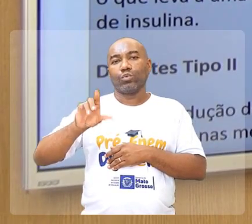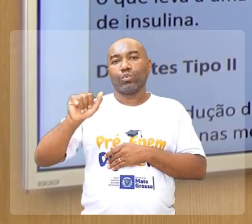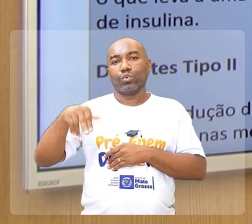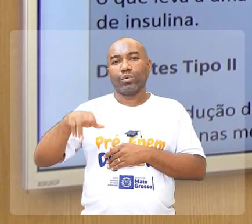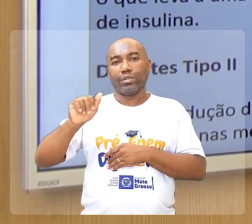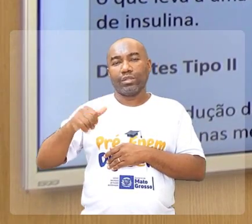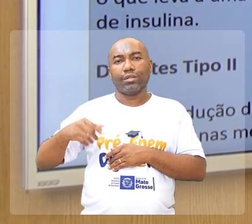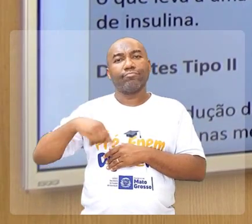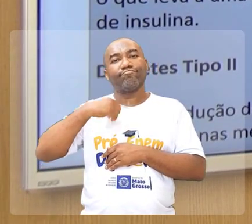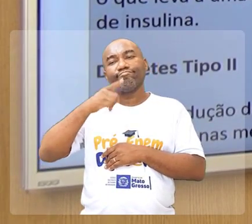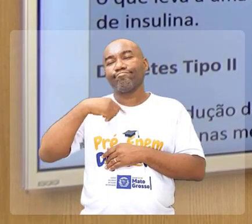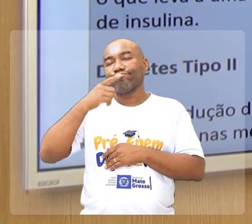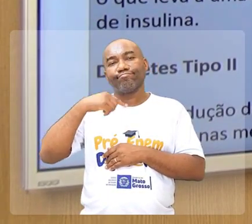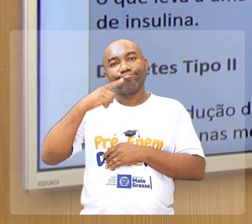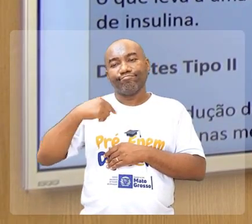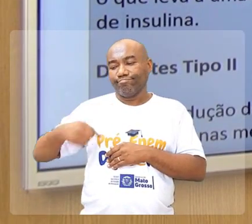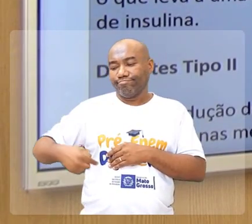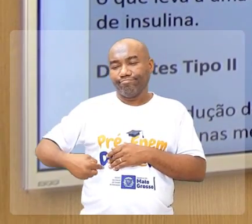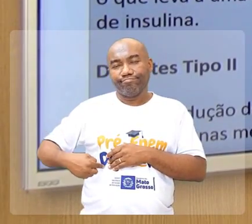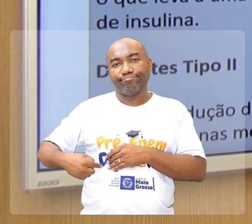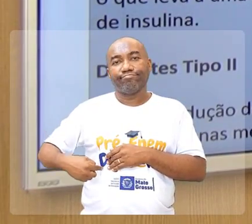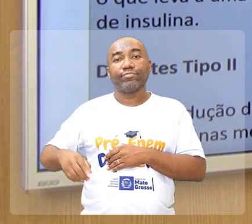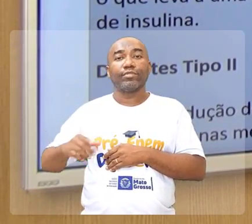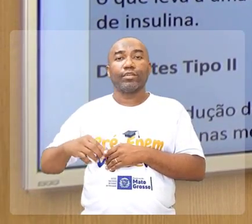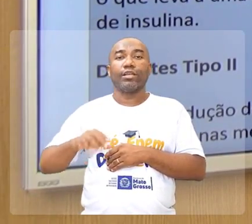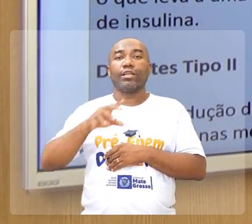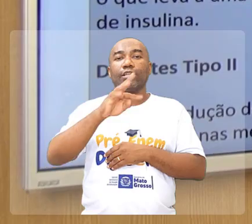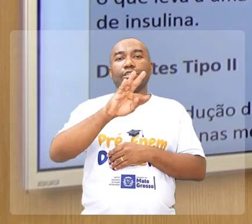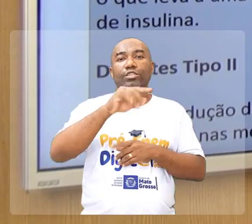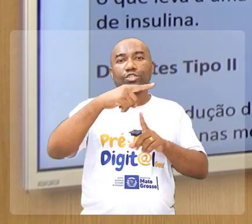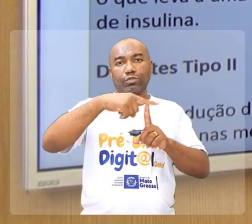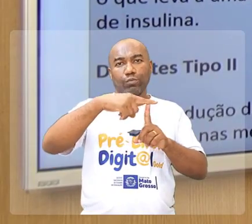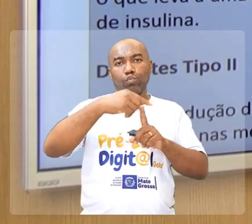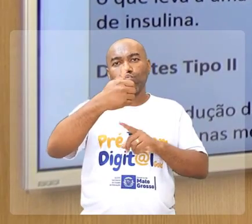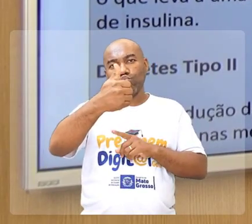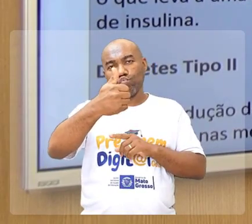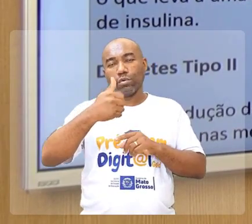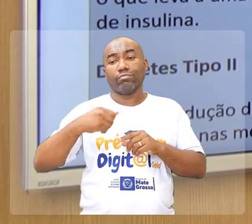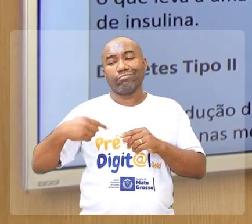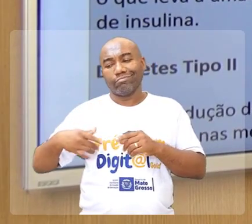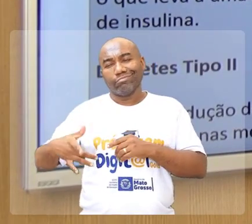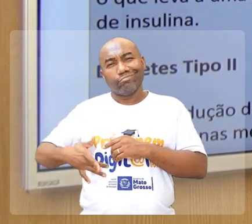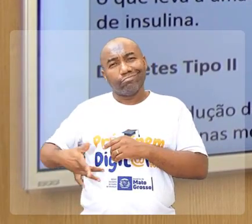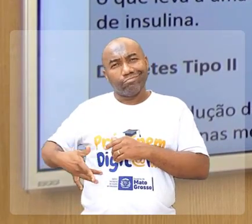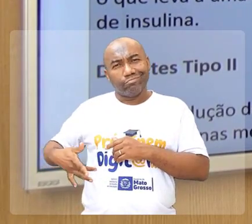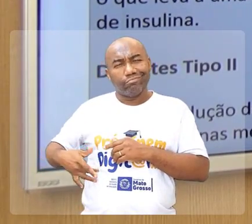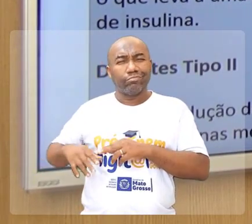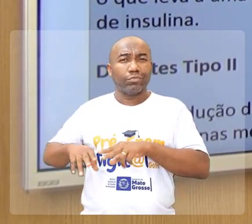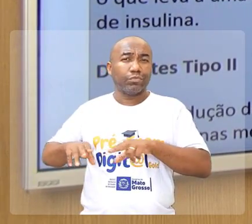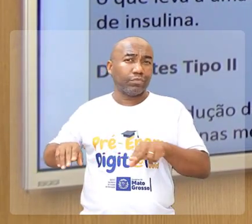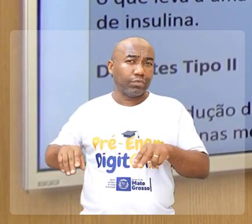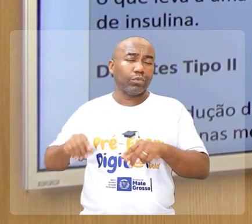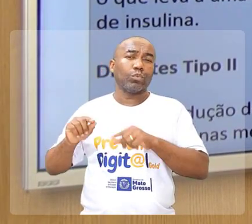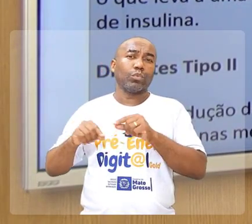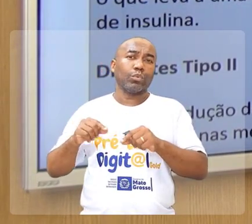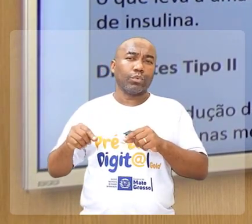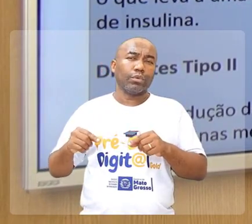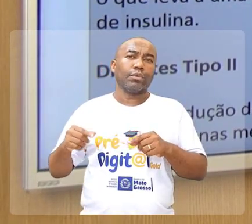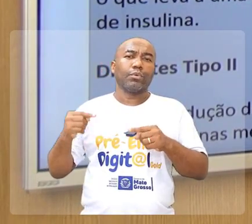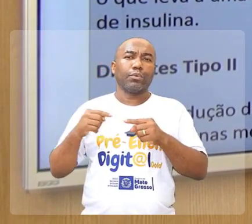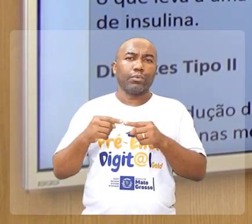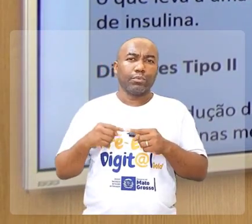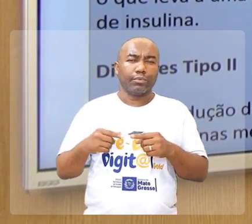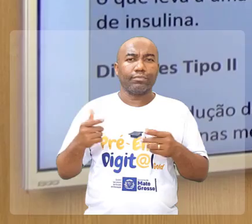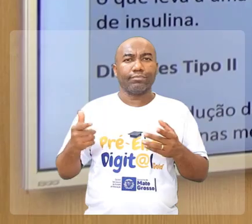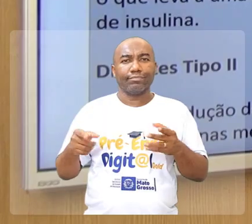quantidade correta. Essa é a tipo 1. Então, normalmente, ela começa a dar os sinais